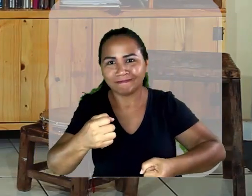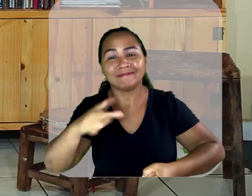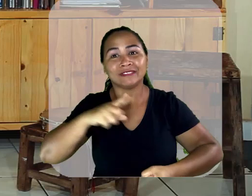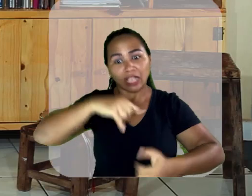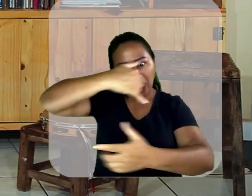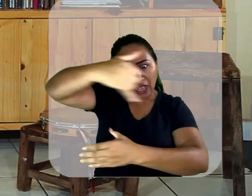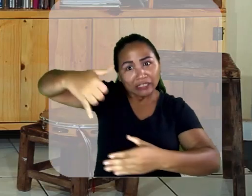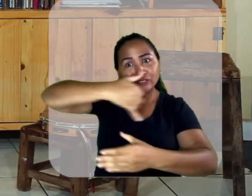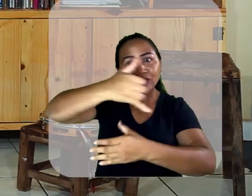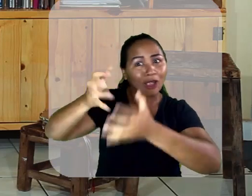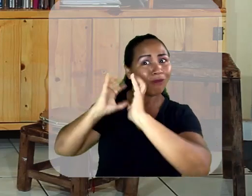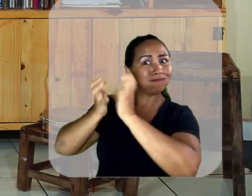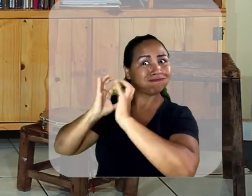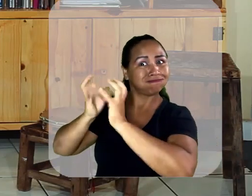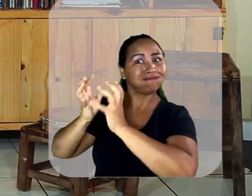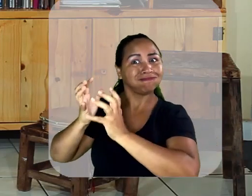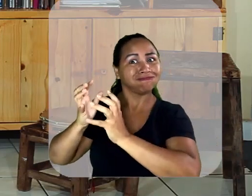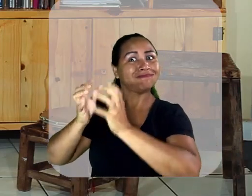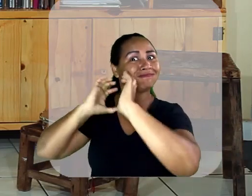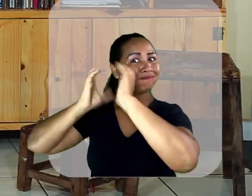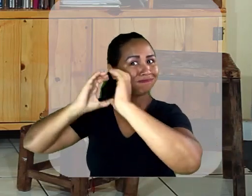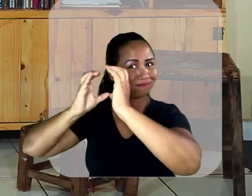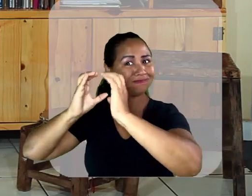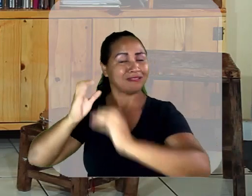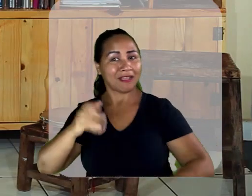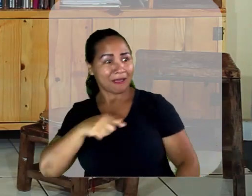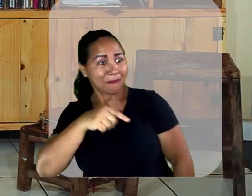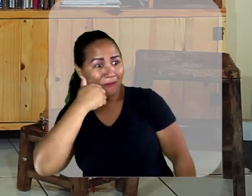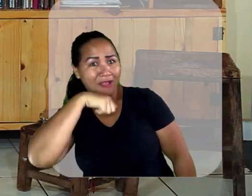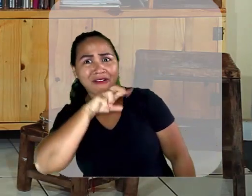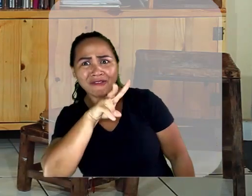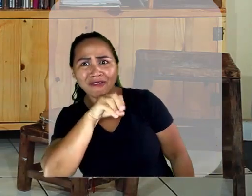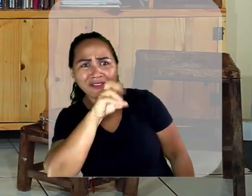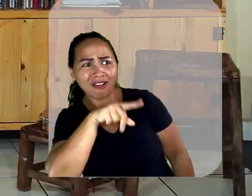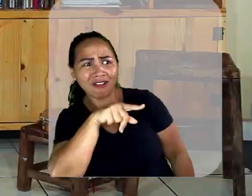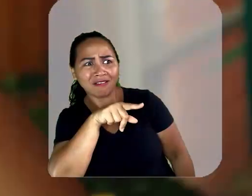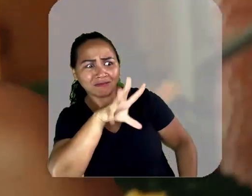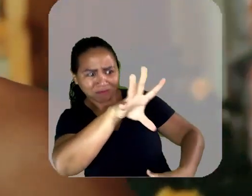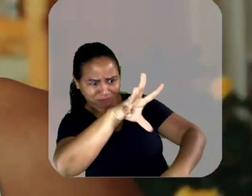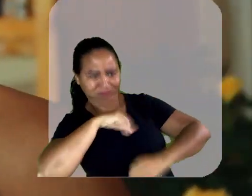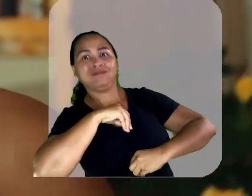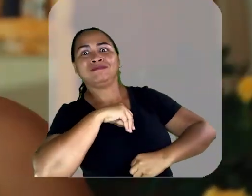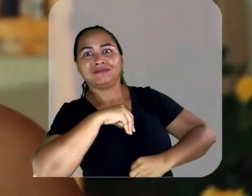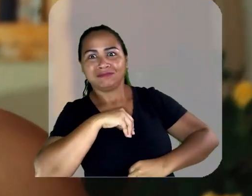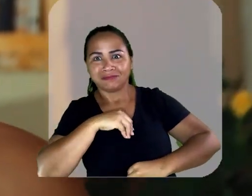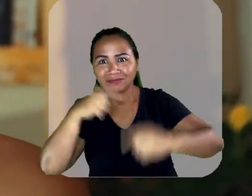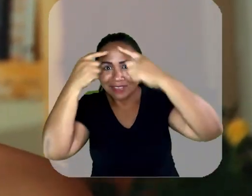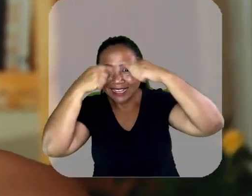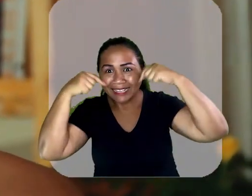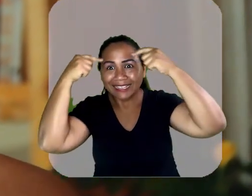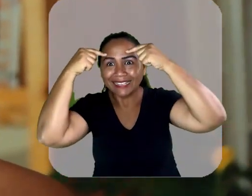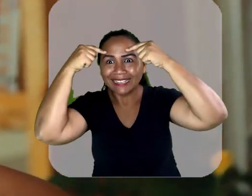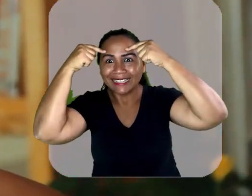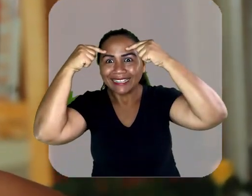babaçu. Minha pele foi tecida pelos bilros de minha avó Baíta. Meus olhos esbugalhados foi mãe da